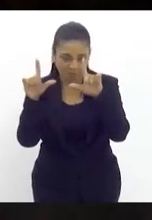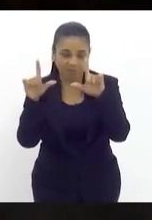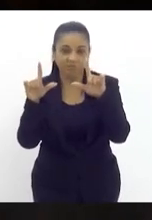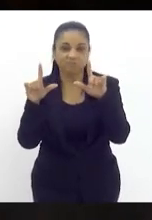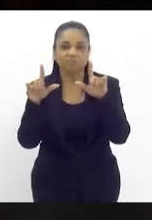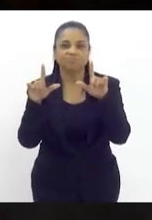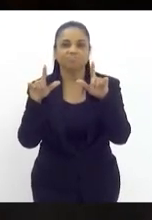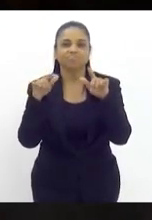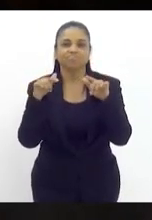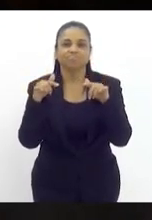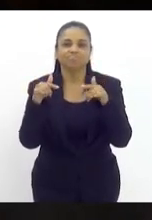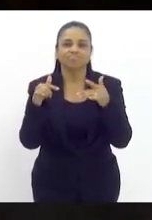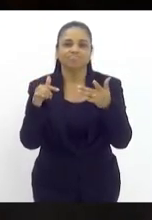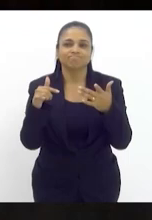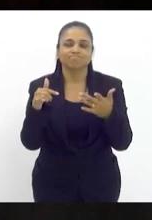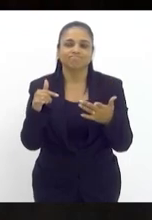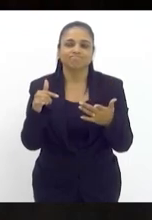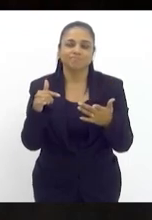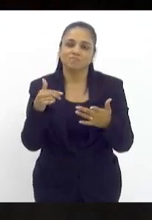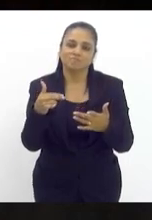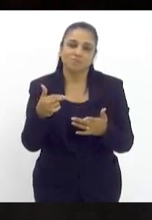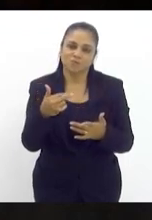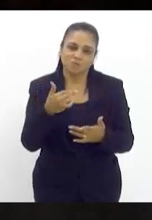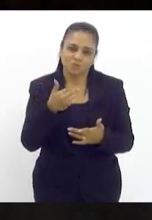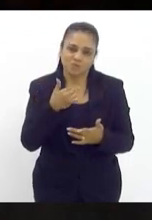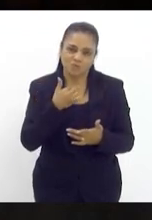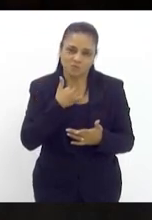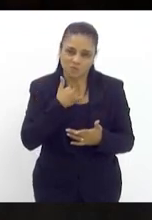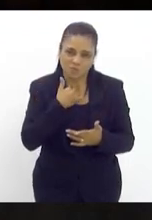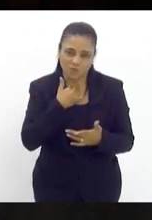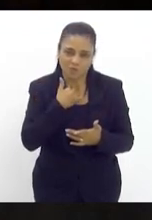mas nós não temos domínio sobre